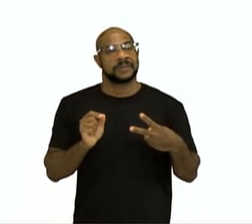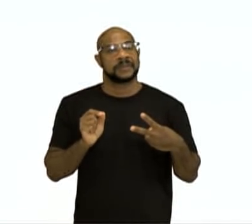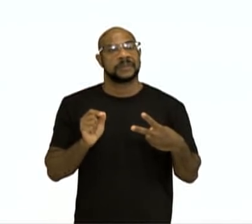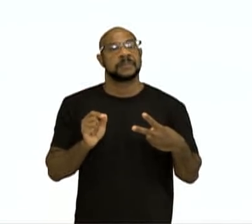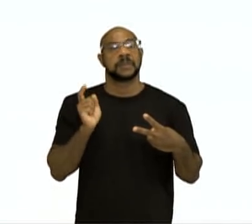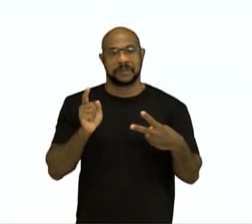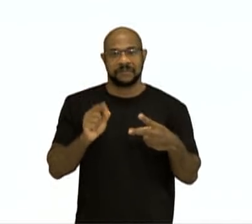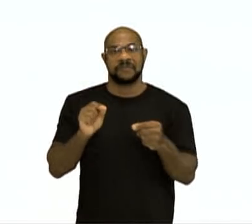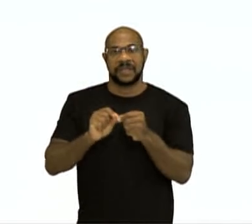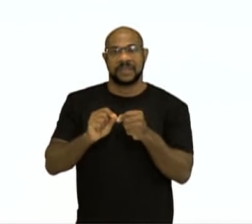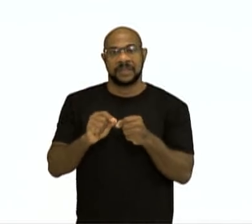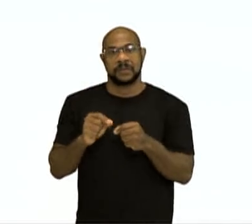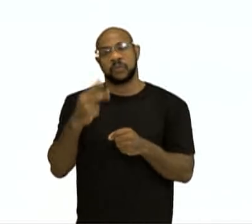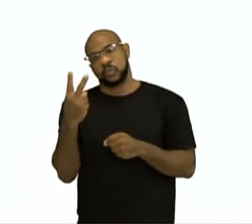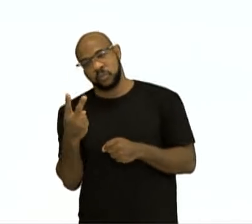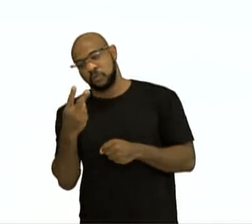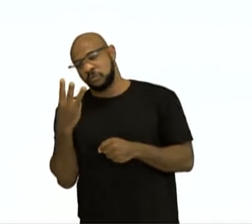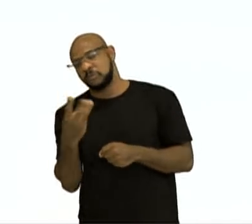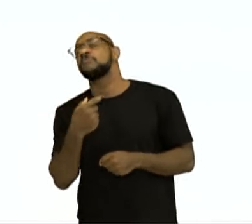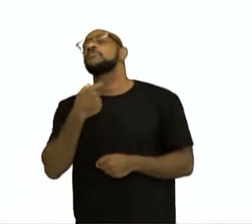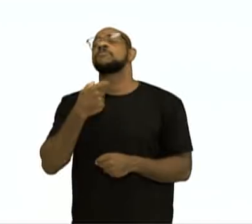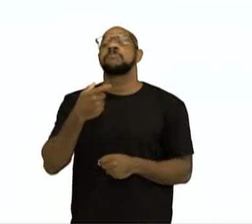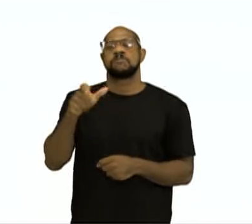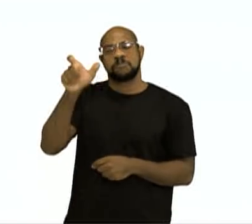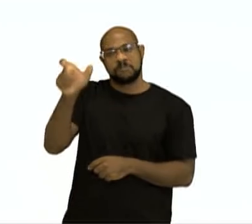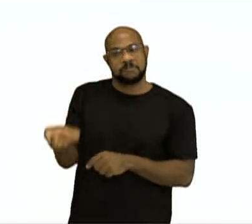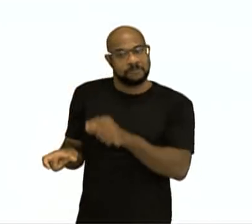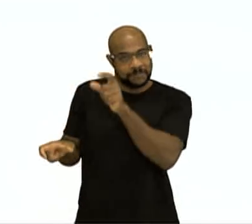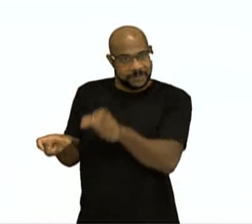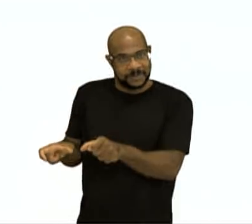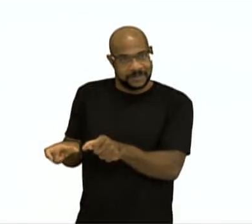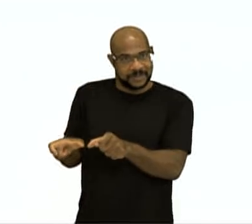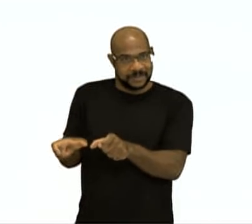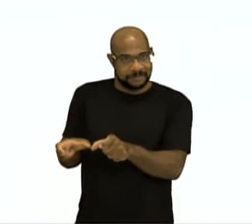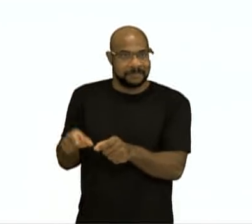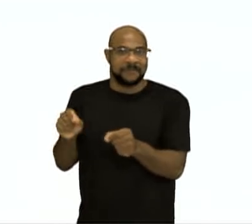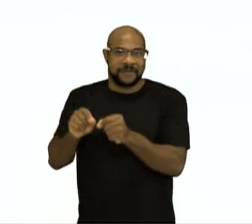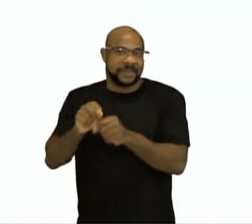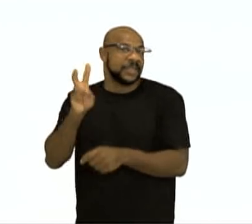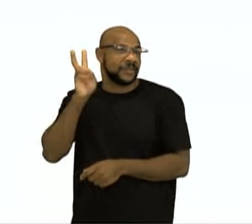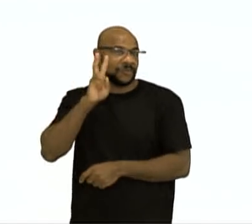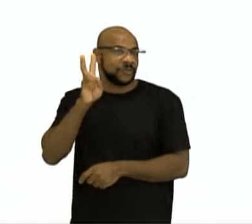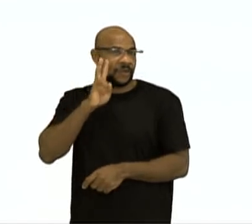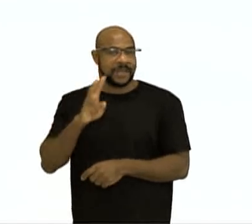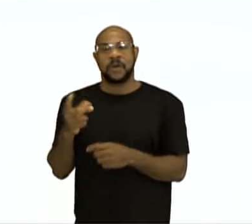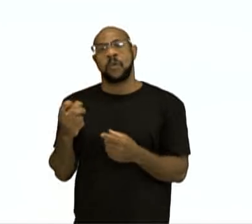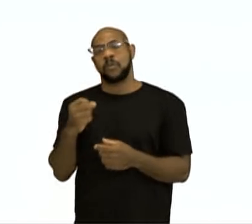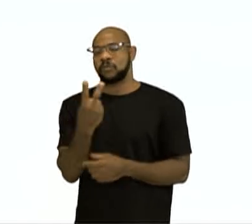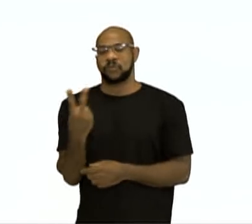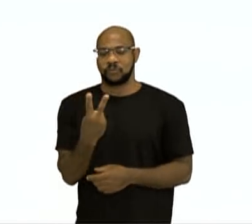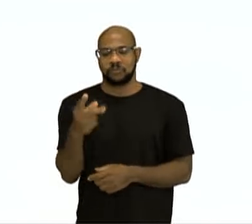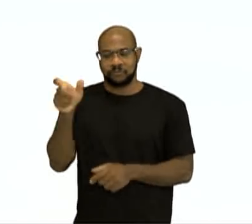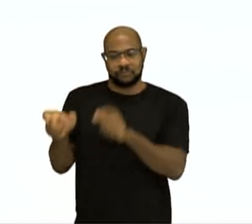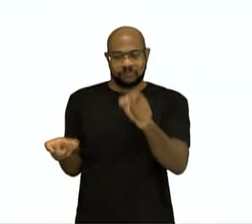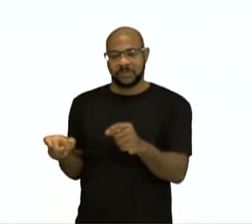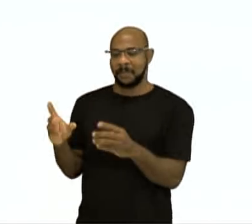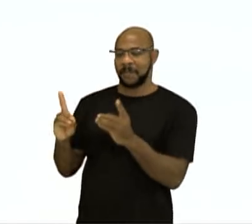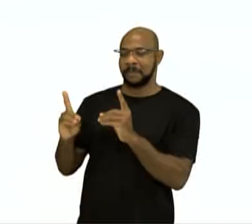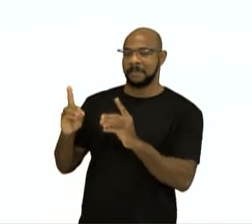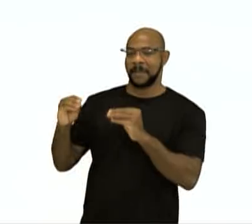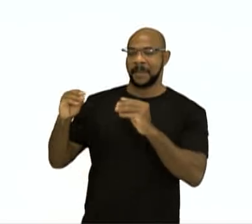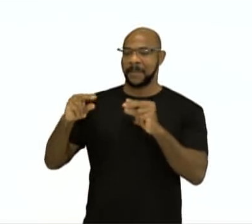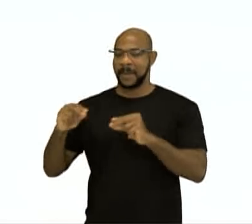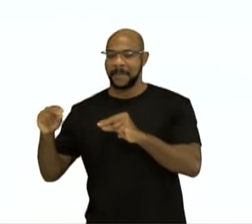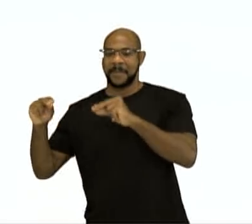uma personagem para compor essa história. Então, você teria aí duas personagens,